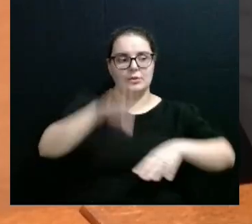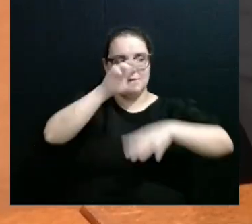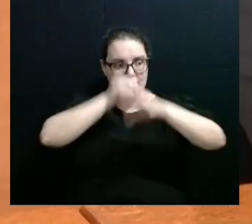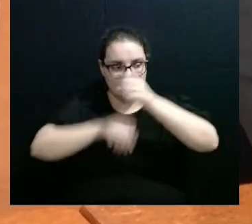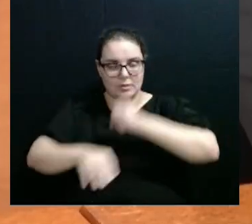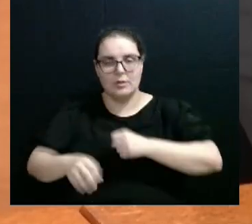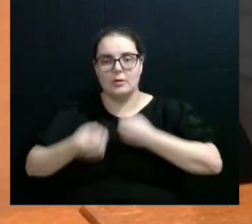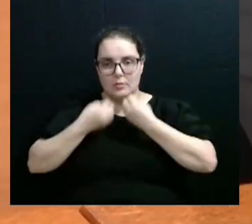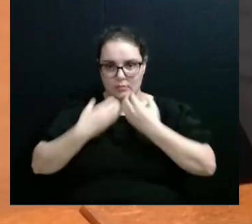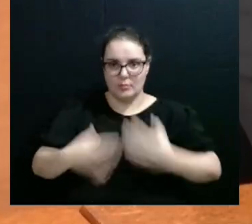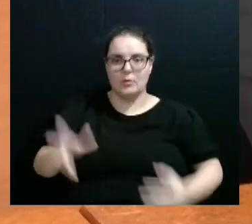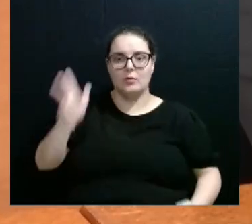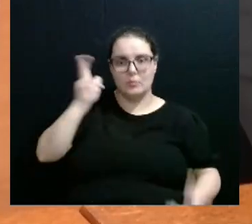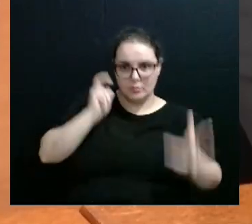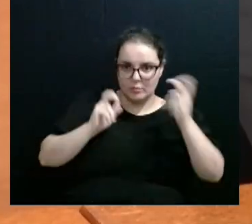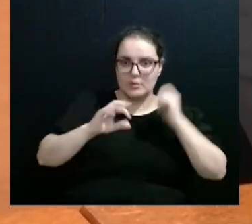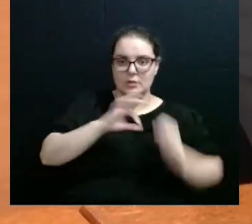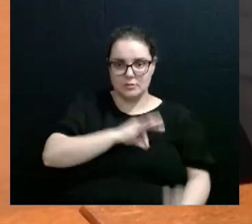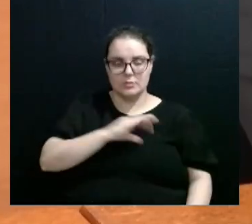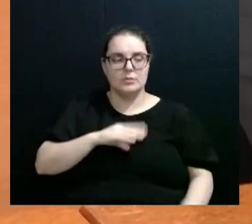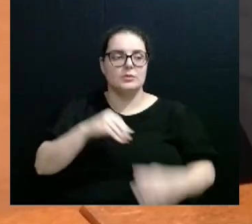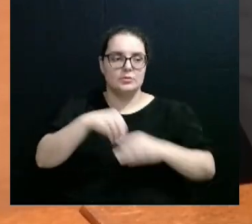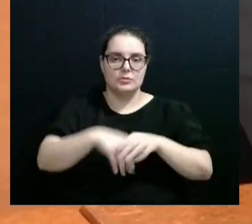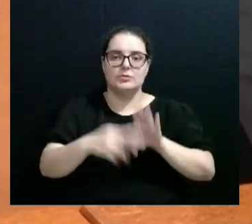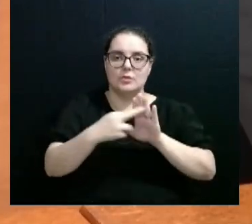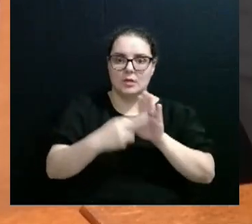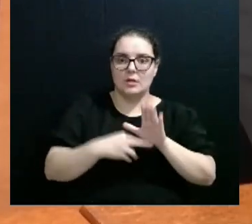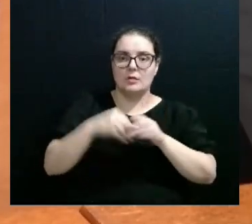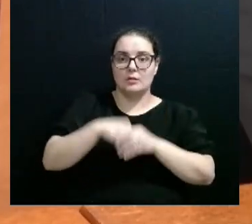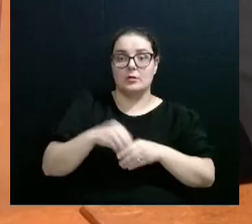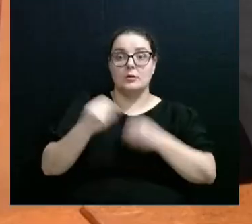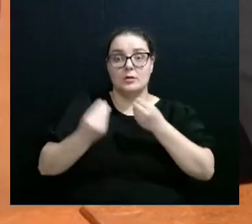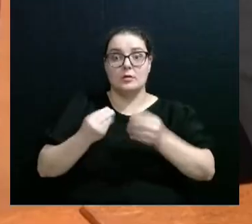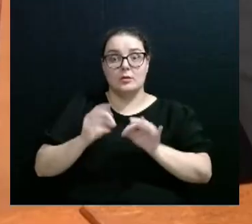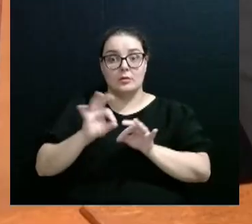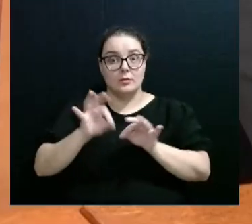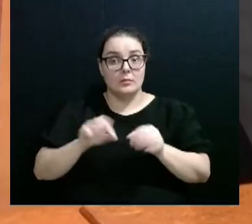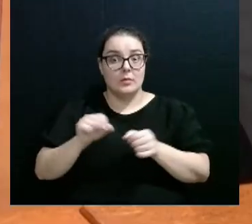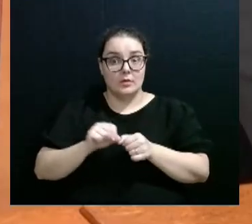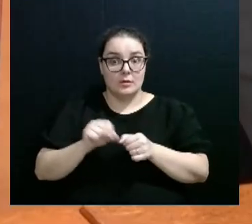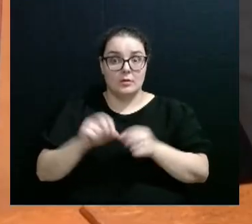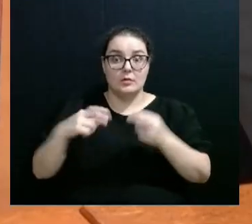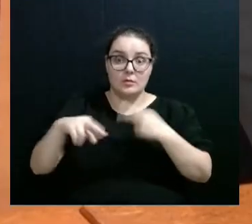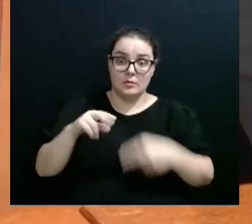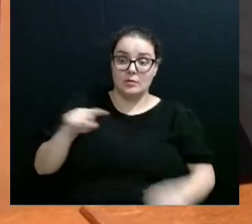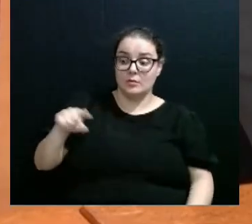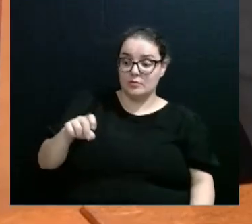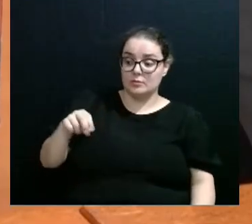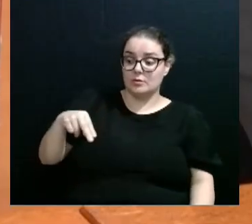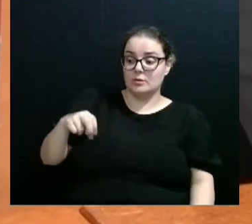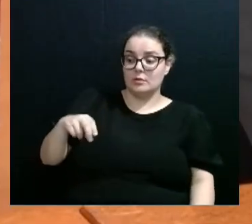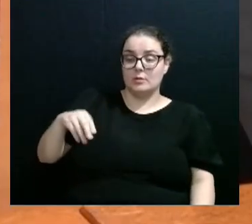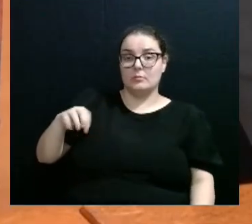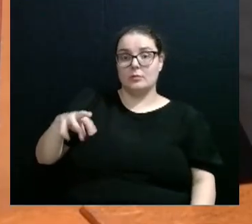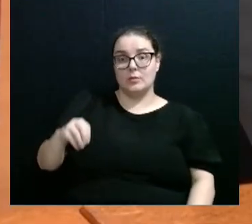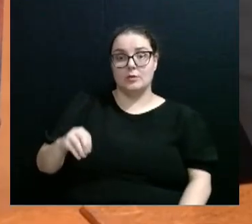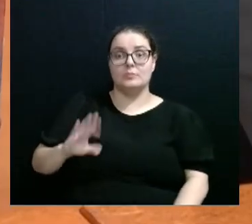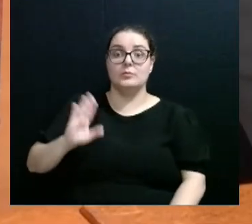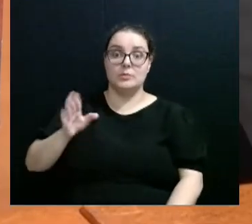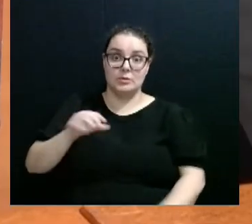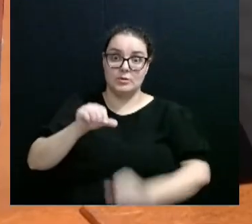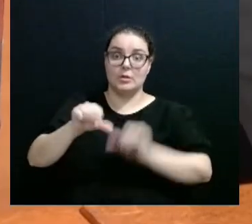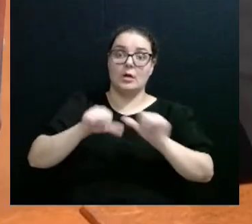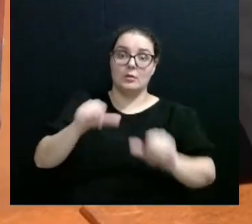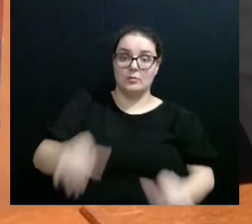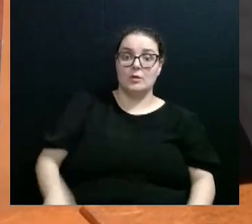de protocolos internos e como é feita essas aferições. Com relação ao zoneamento, já mudou, porque antes era